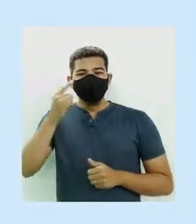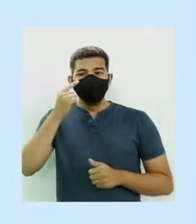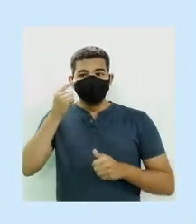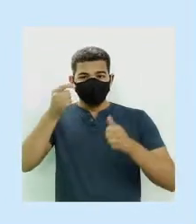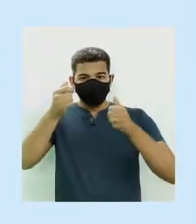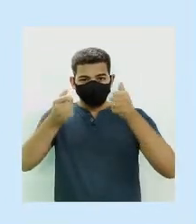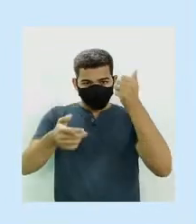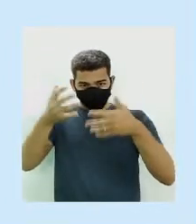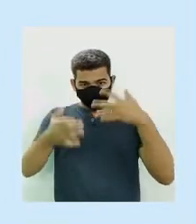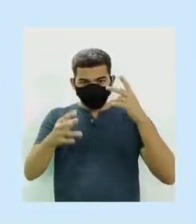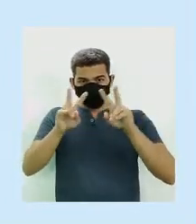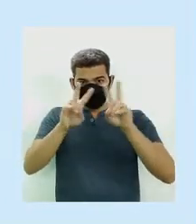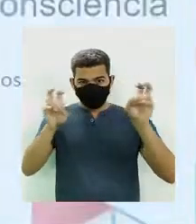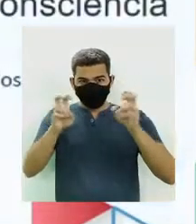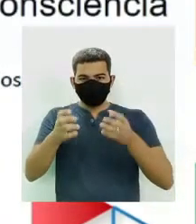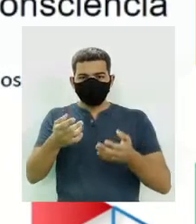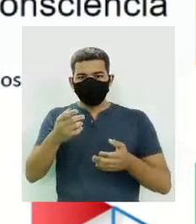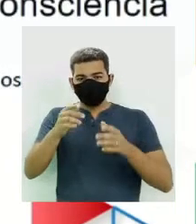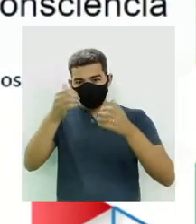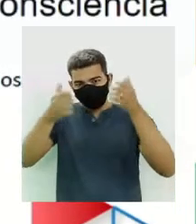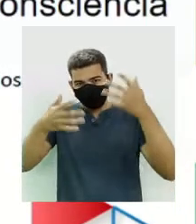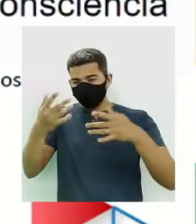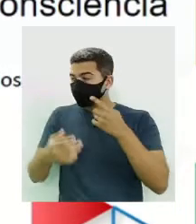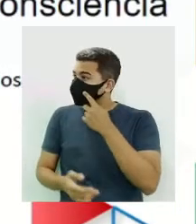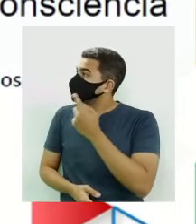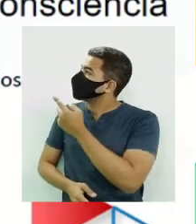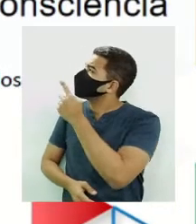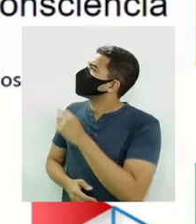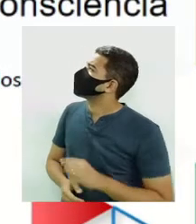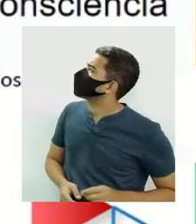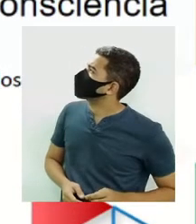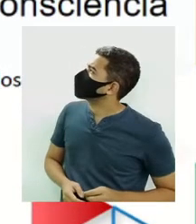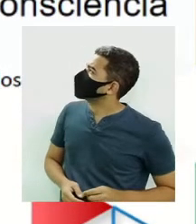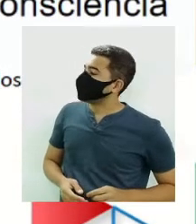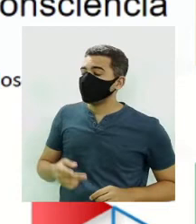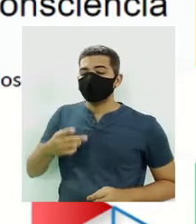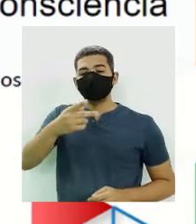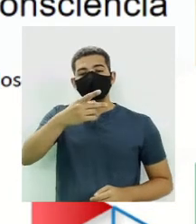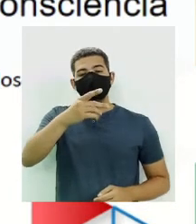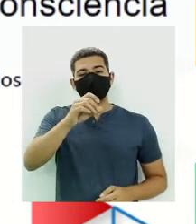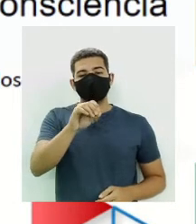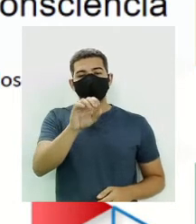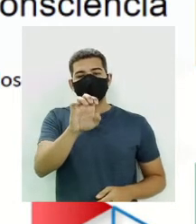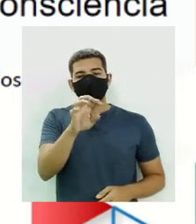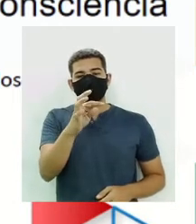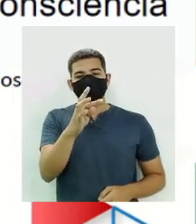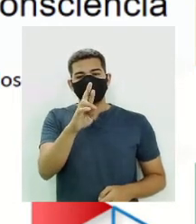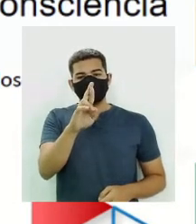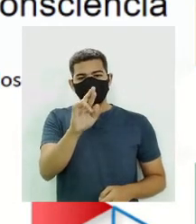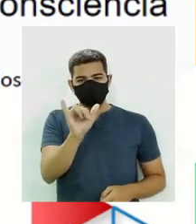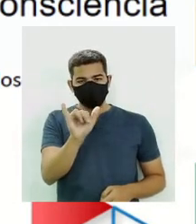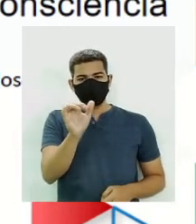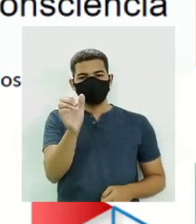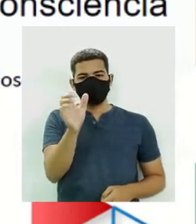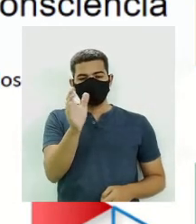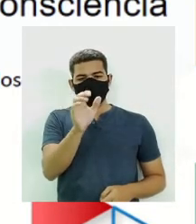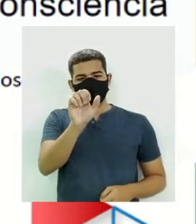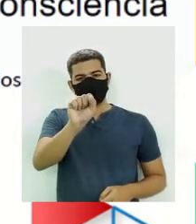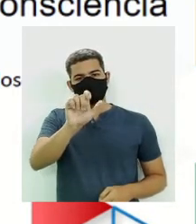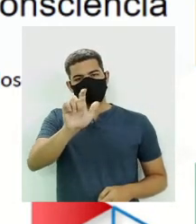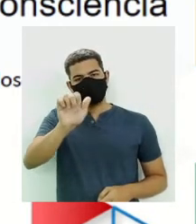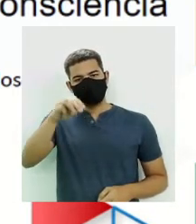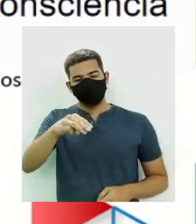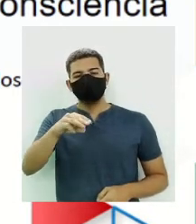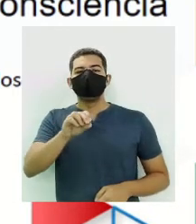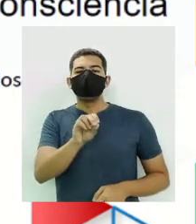ao conteúdo? Se liga no slide. A Poetry Slam, também chamada de Batalha das Letras, tornou-se,